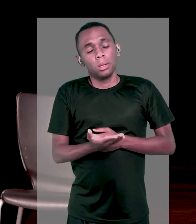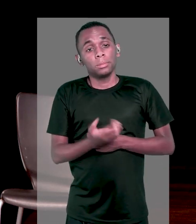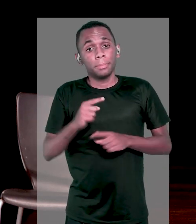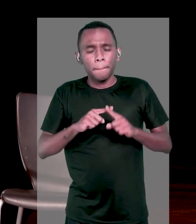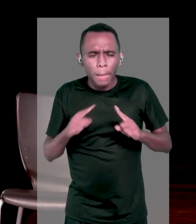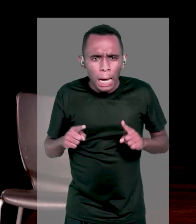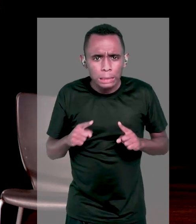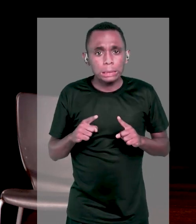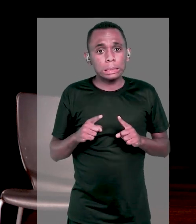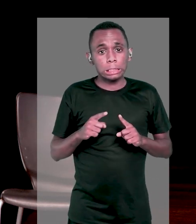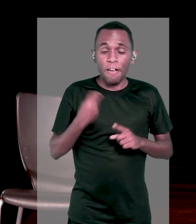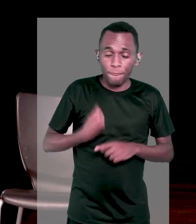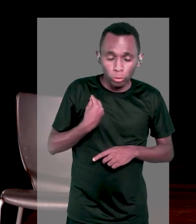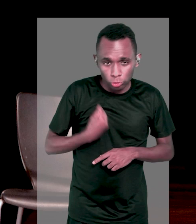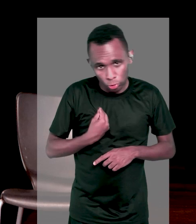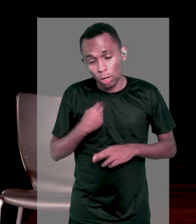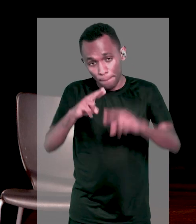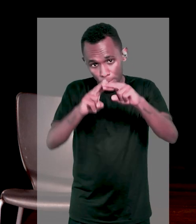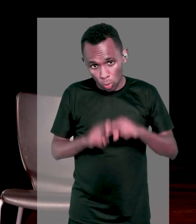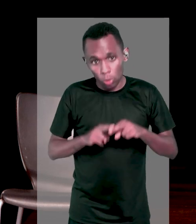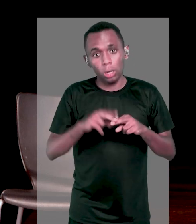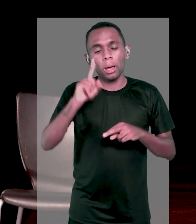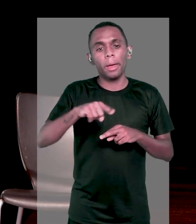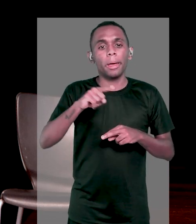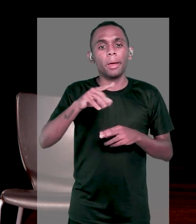ela tem um papel que é um papel de